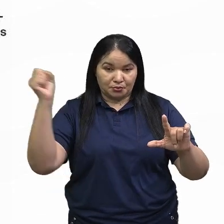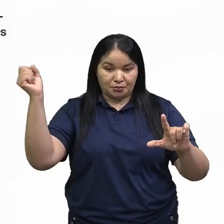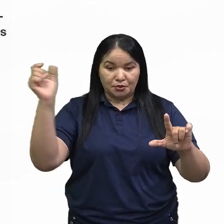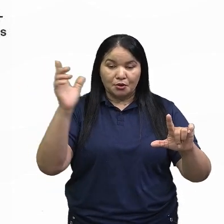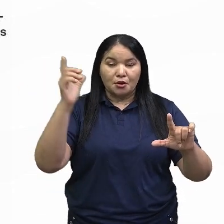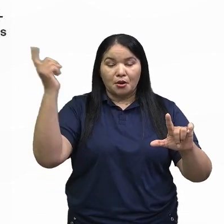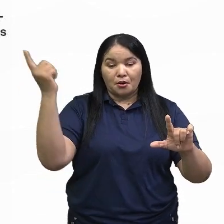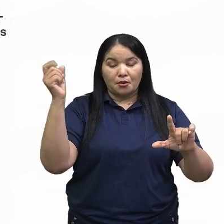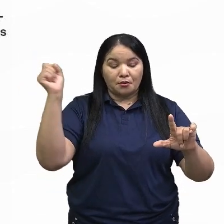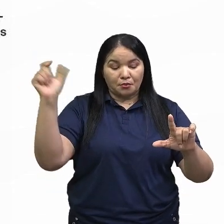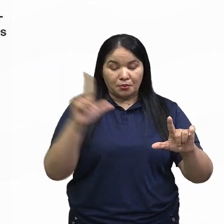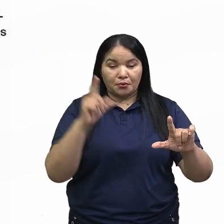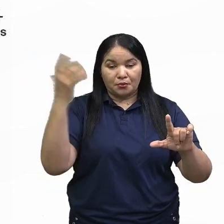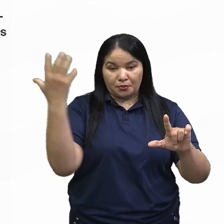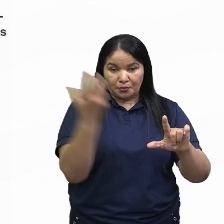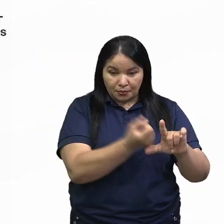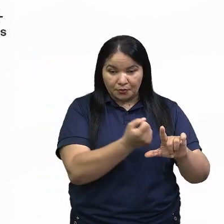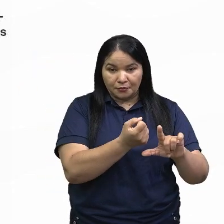questão